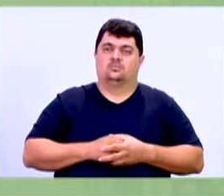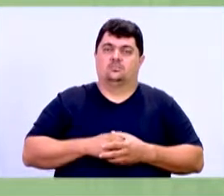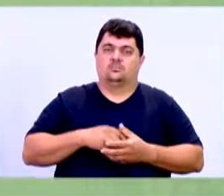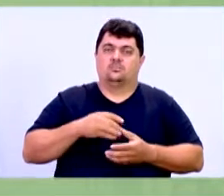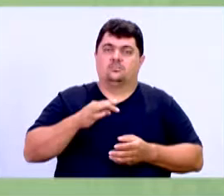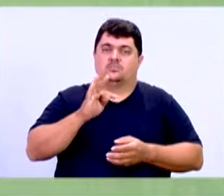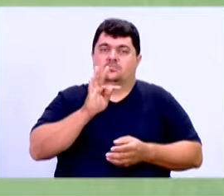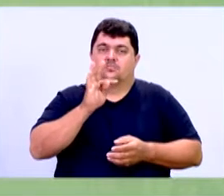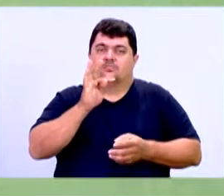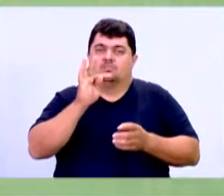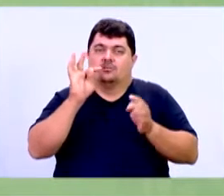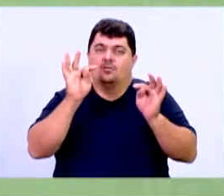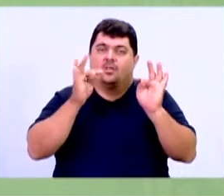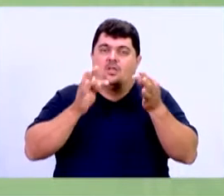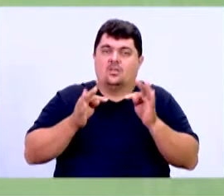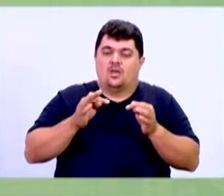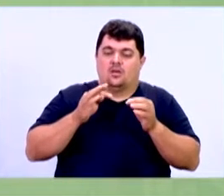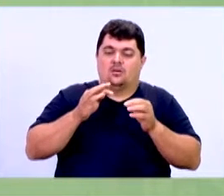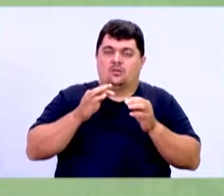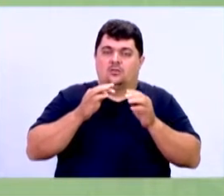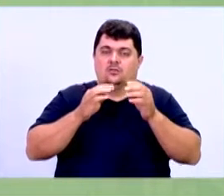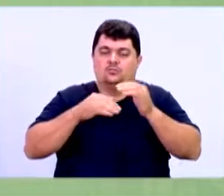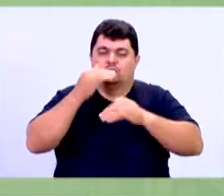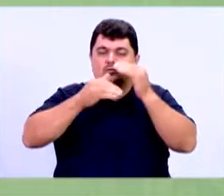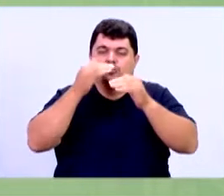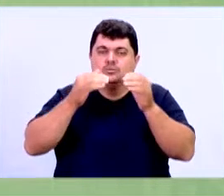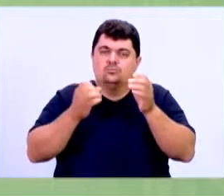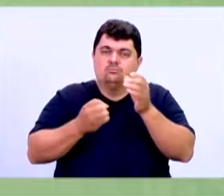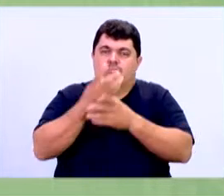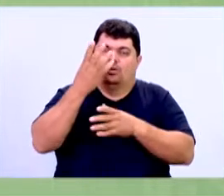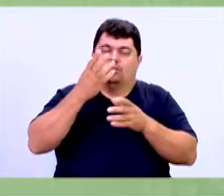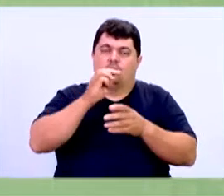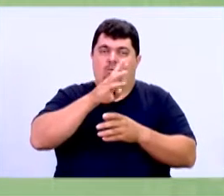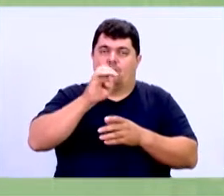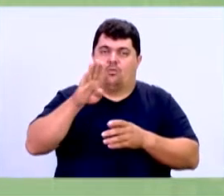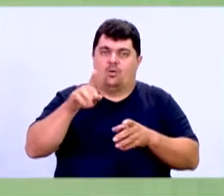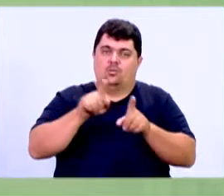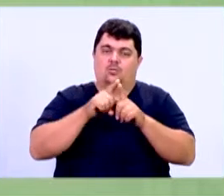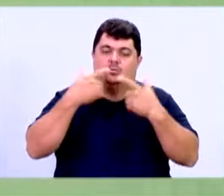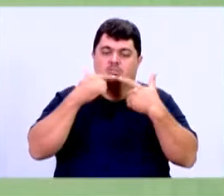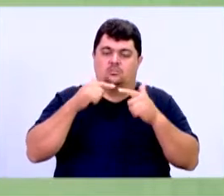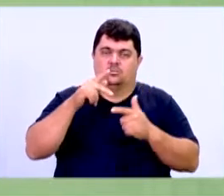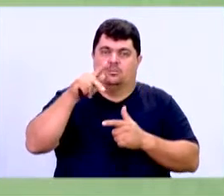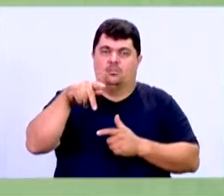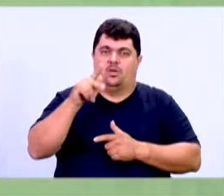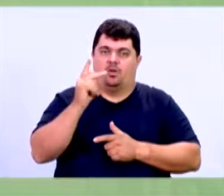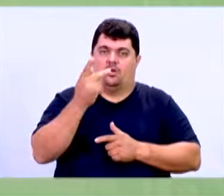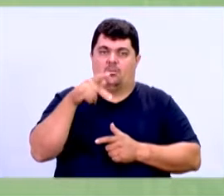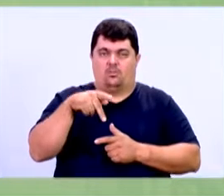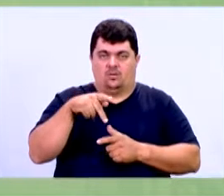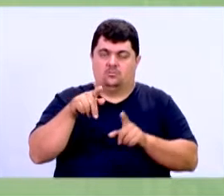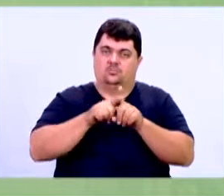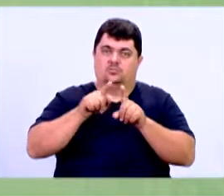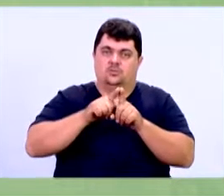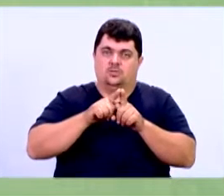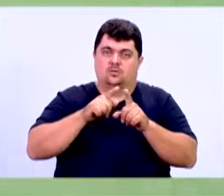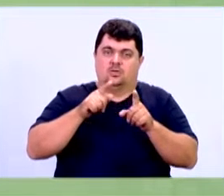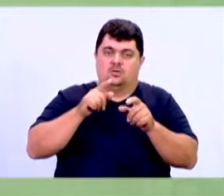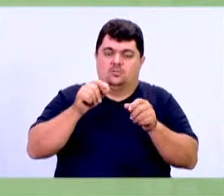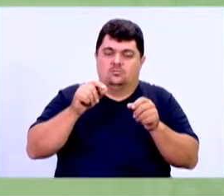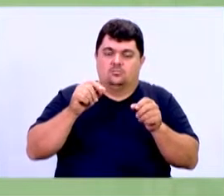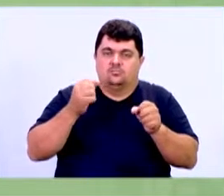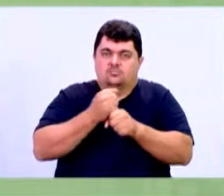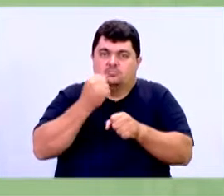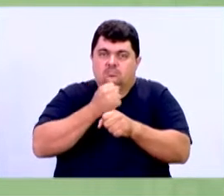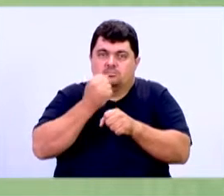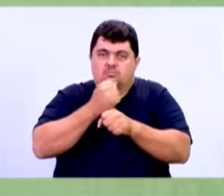técnicas de desenvolvimento para web, linguagem de programação PHP, desenvolvimento de sistemas web